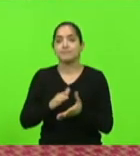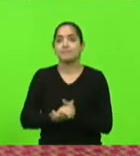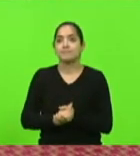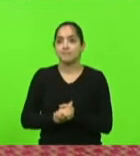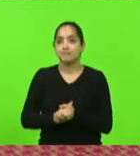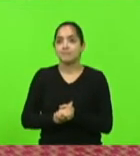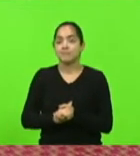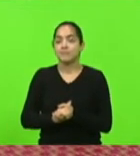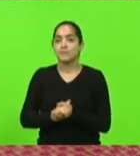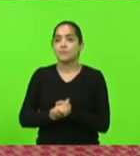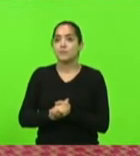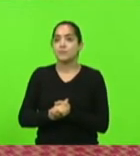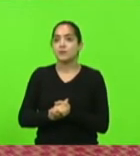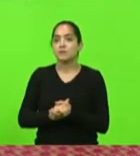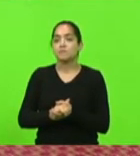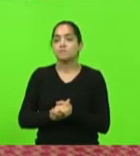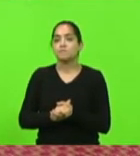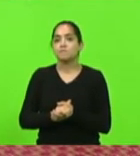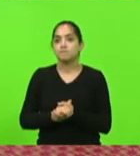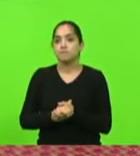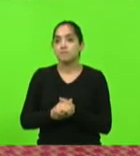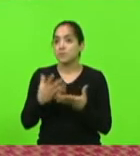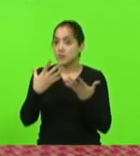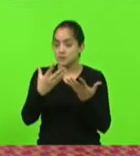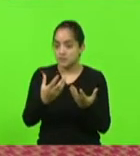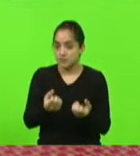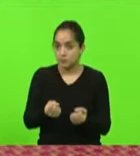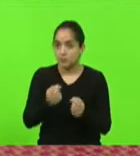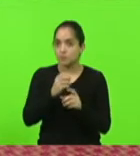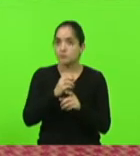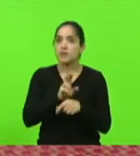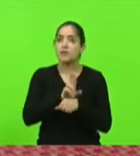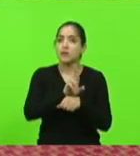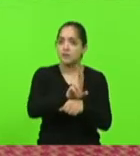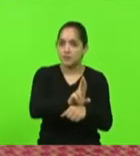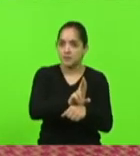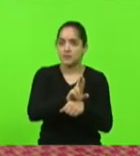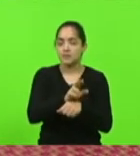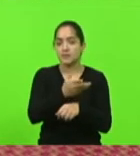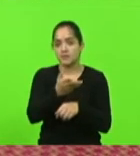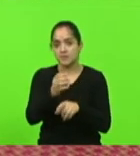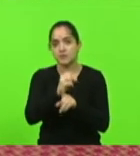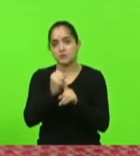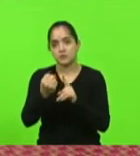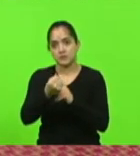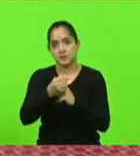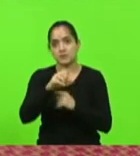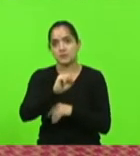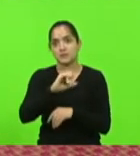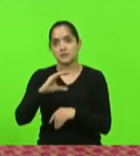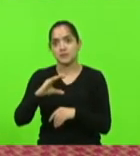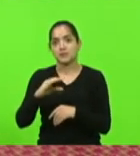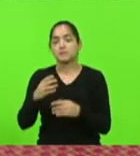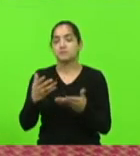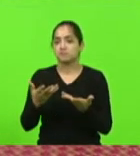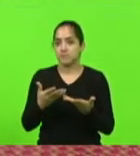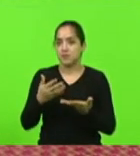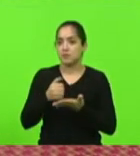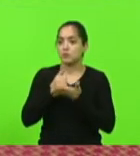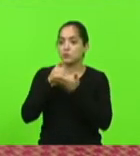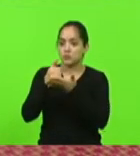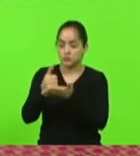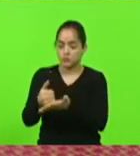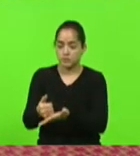se colocou à disposição, e que isso represente muito para a sociedade catarinense. Conta conosco,